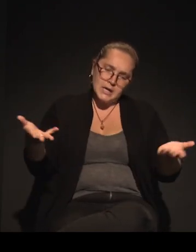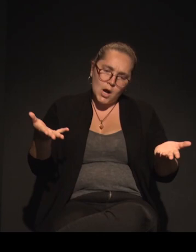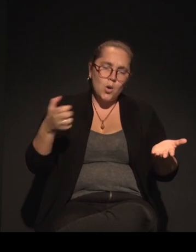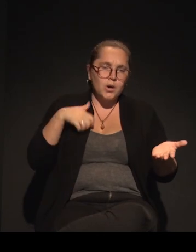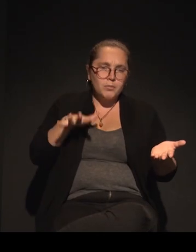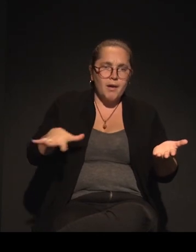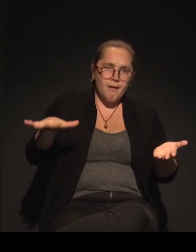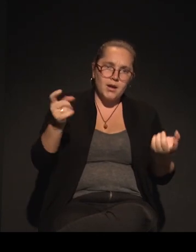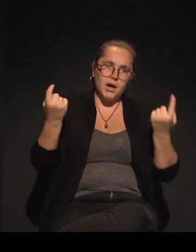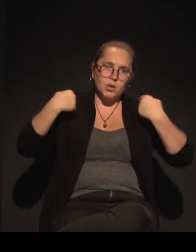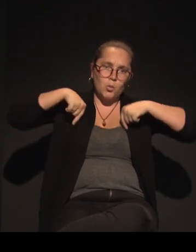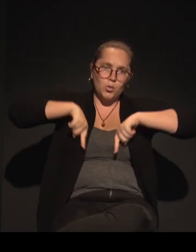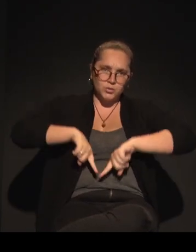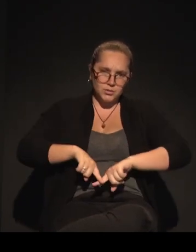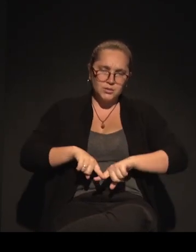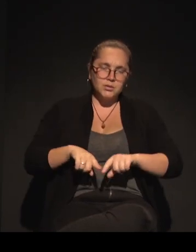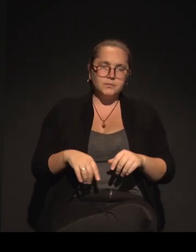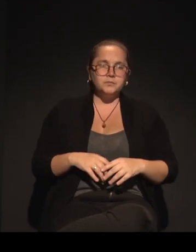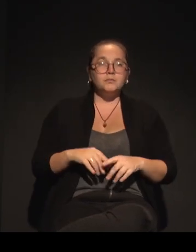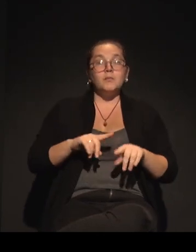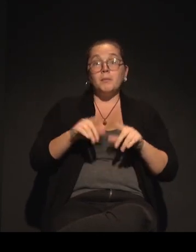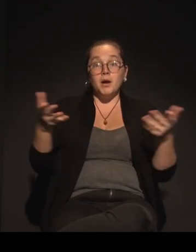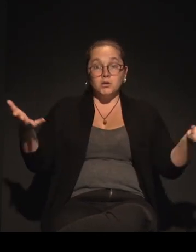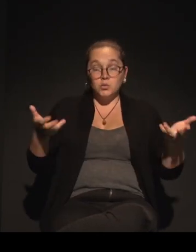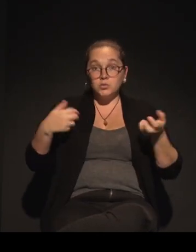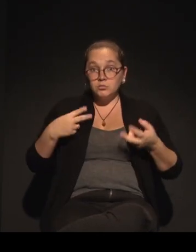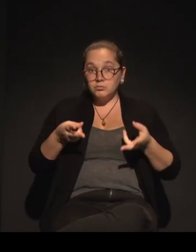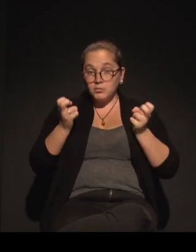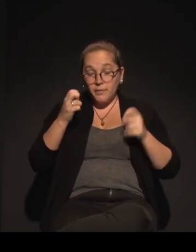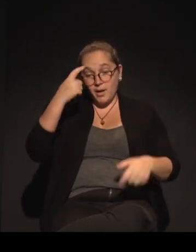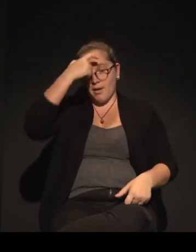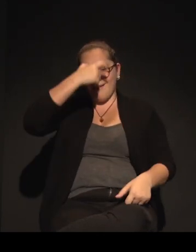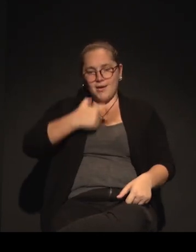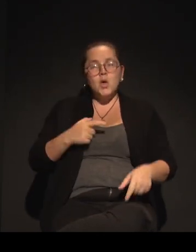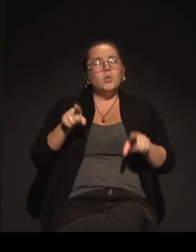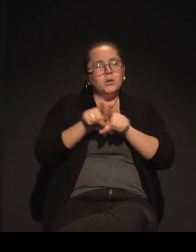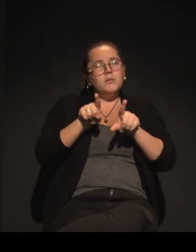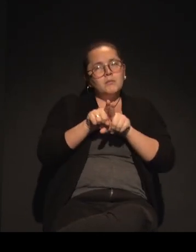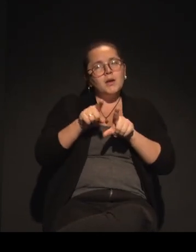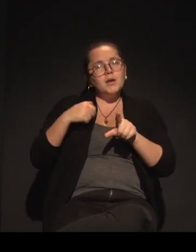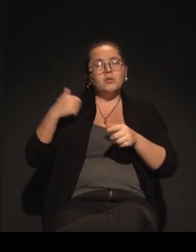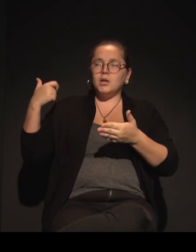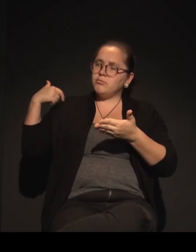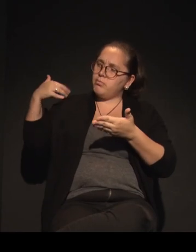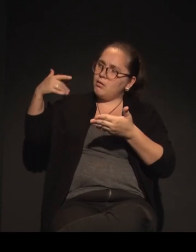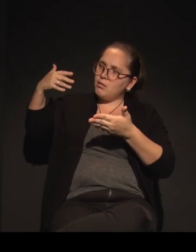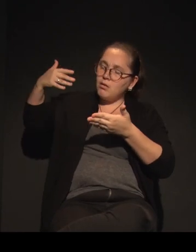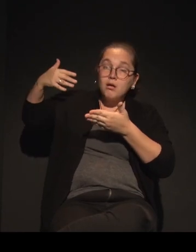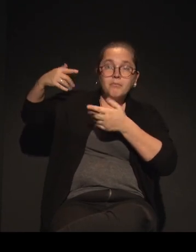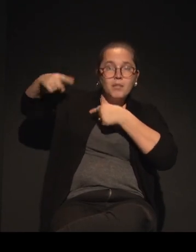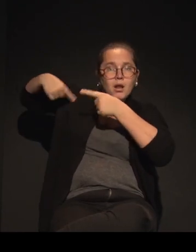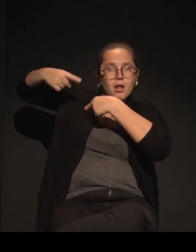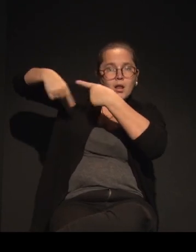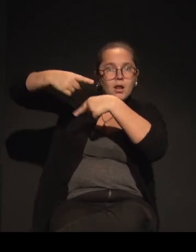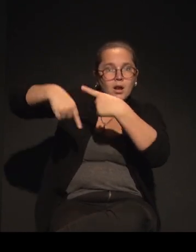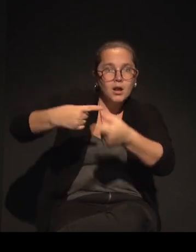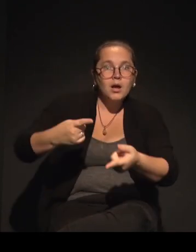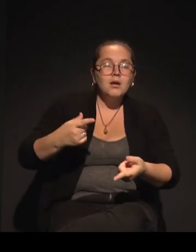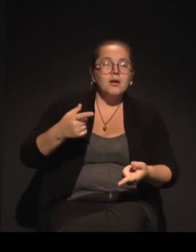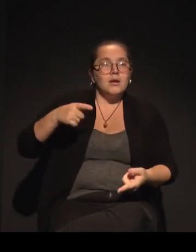assim é eu acho que hoje eu sou o resultado de um processo também histórico é forçado né é